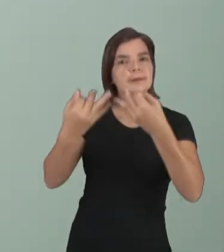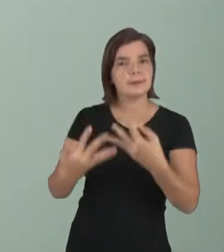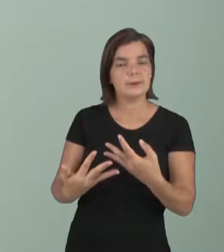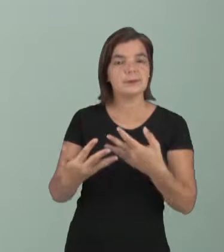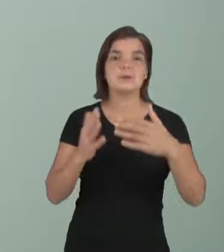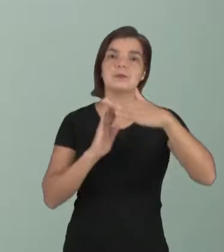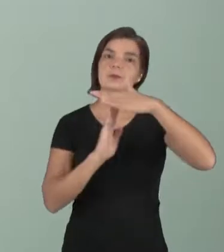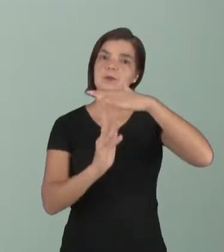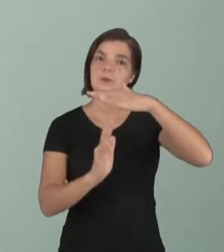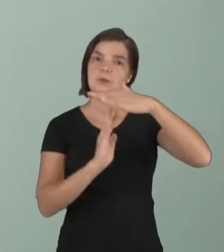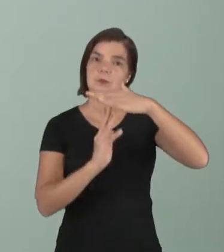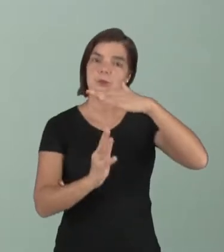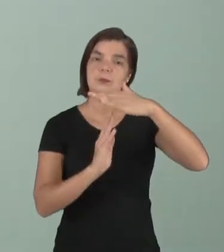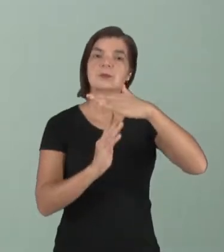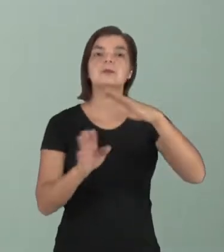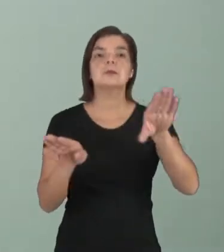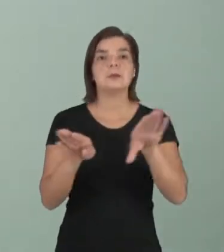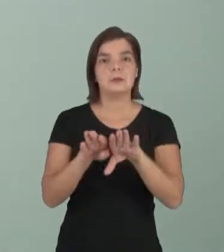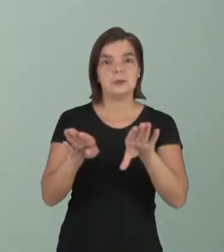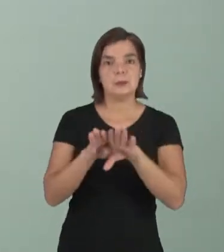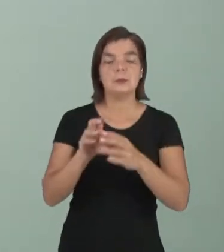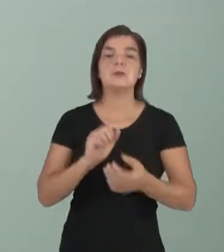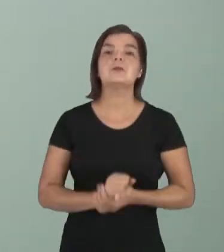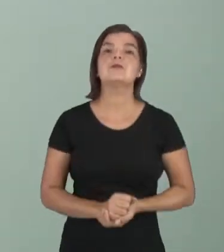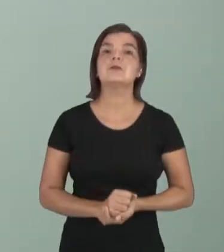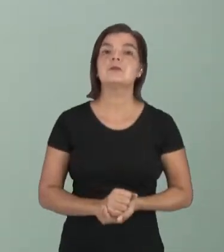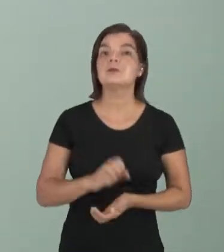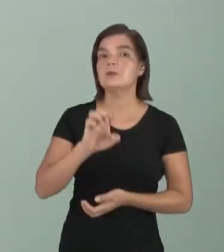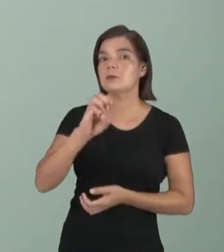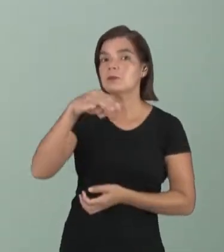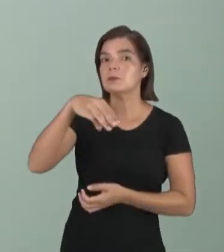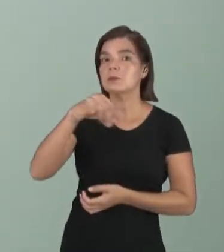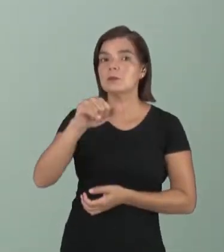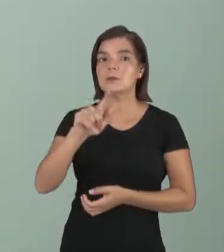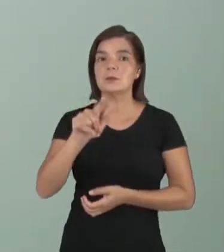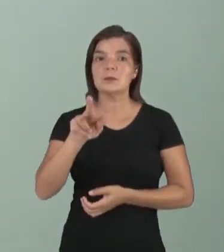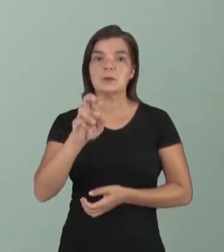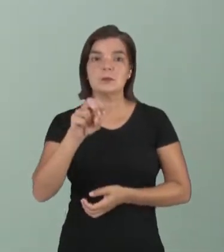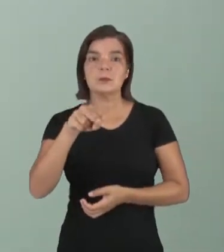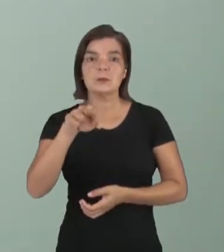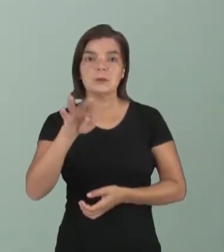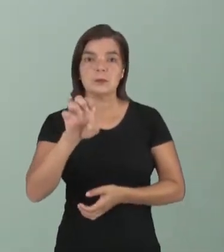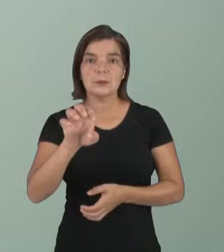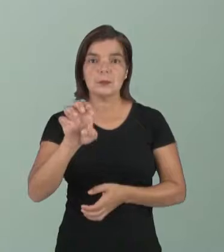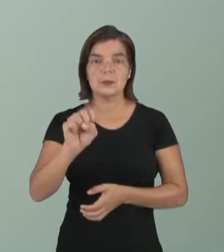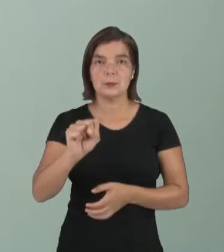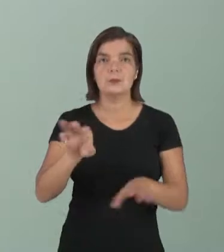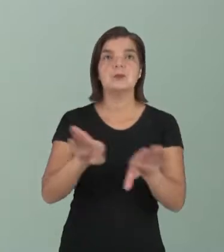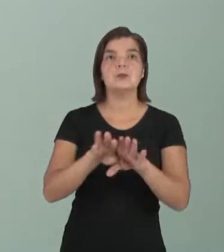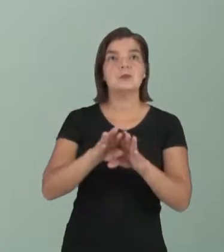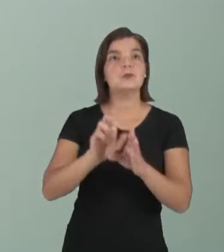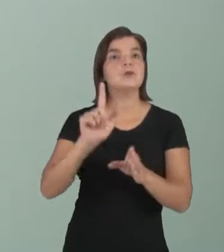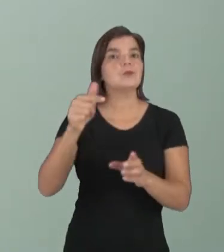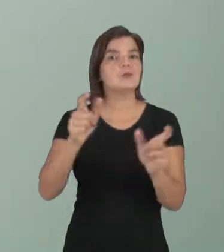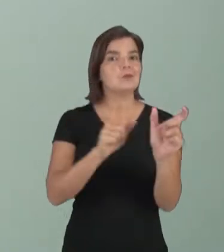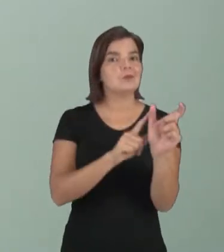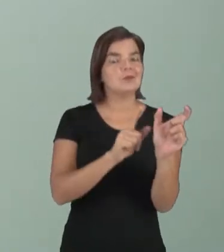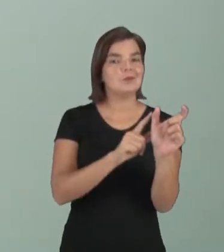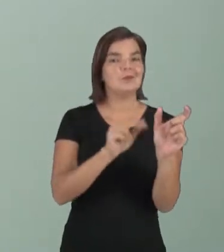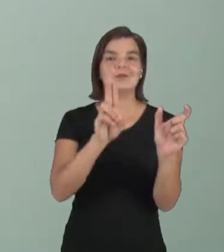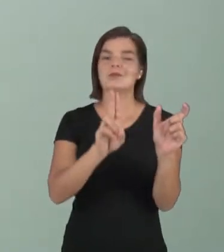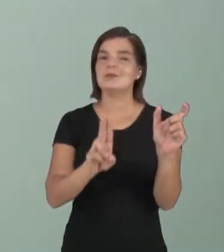de imigrantes e emigrantes, nós temos aí a diferença entre esses